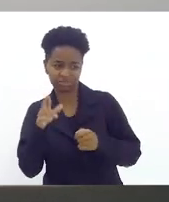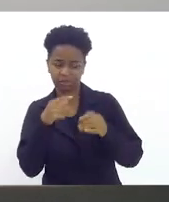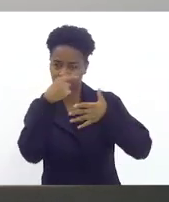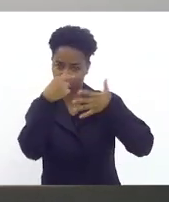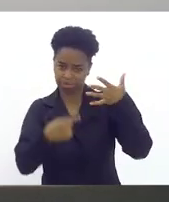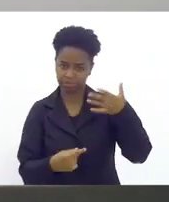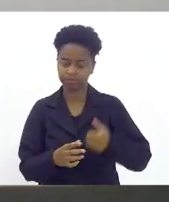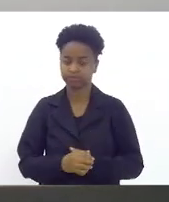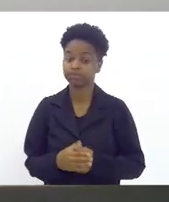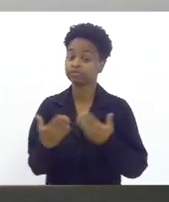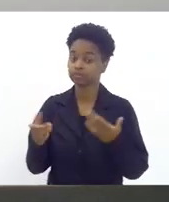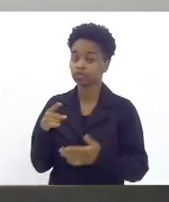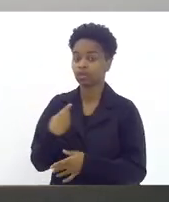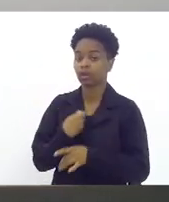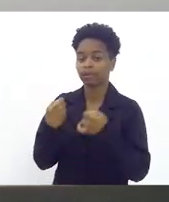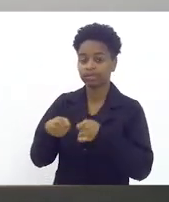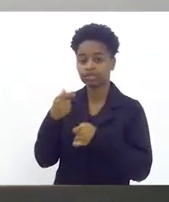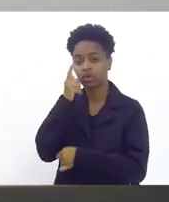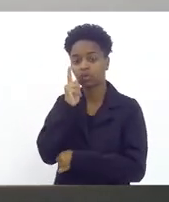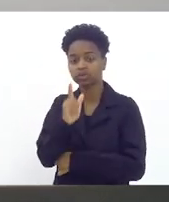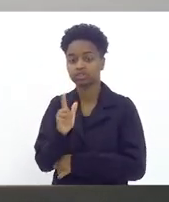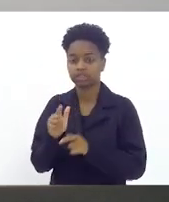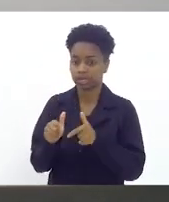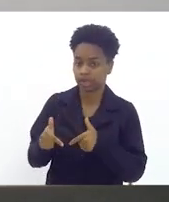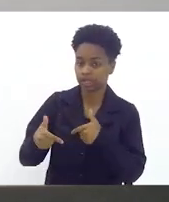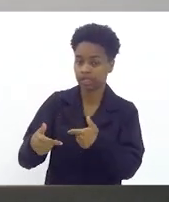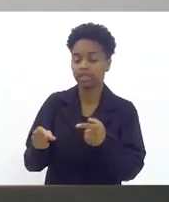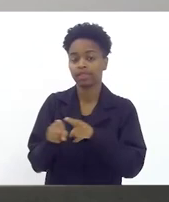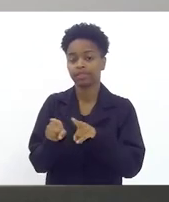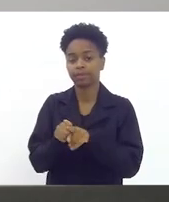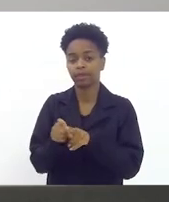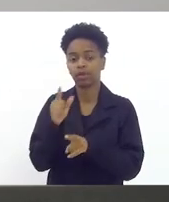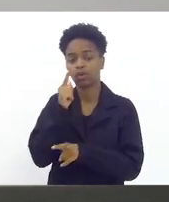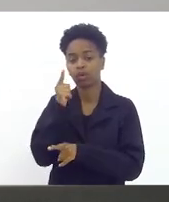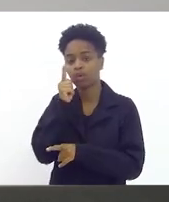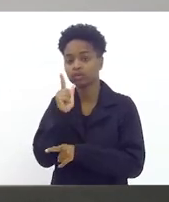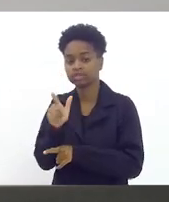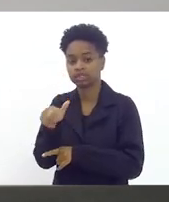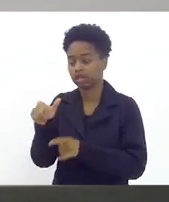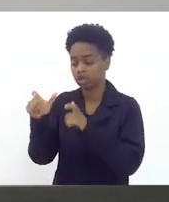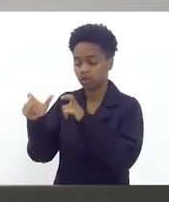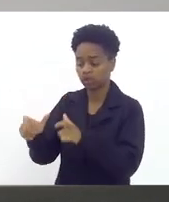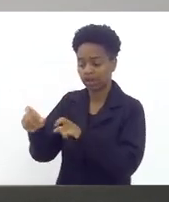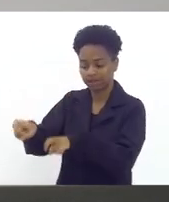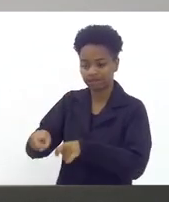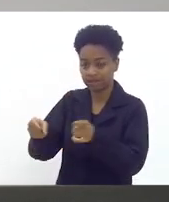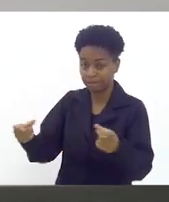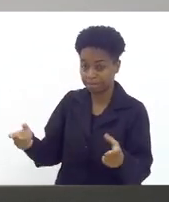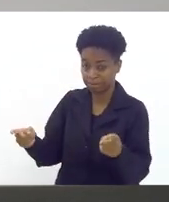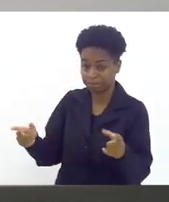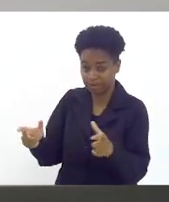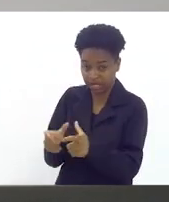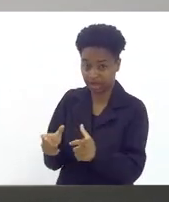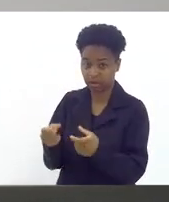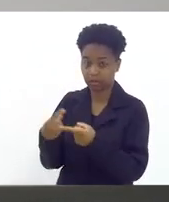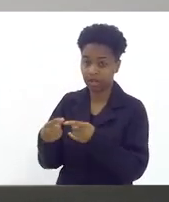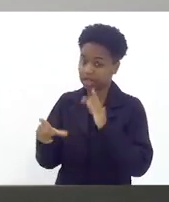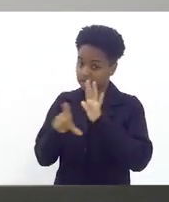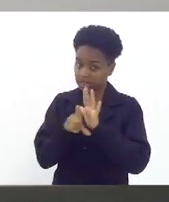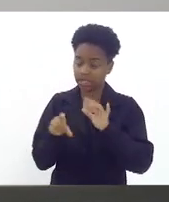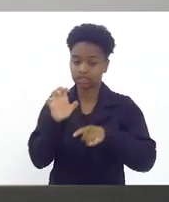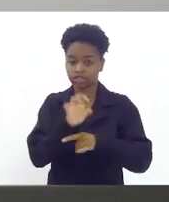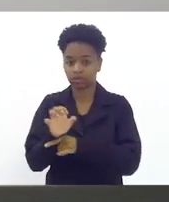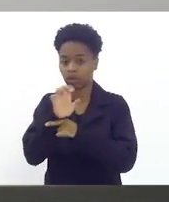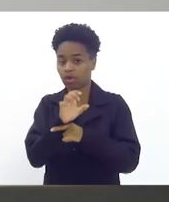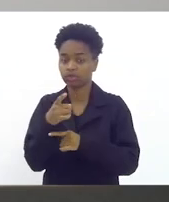é que a gente consiga Executar a restauração e também consiga atingir esses pequenos proprietários especialmente que a própria legislação Estadual